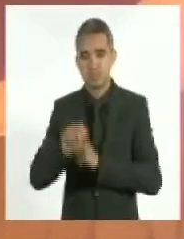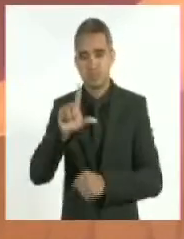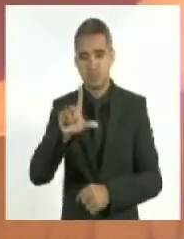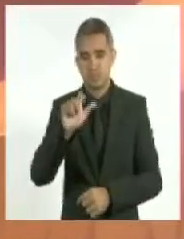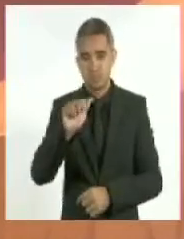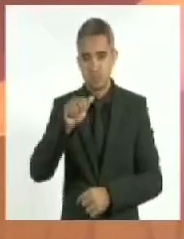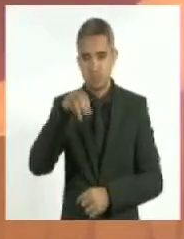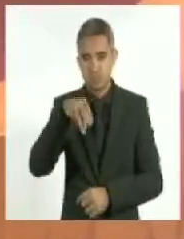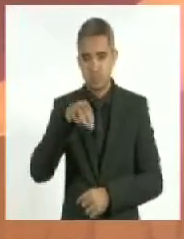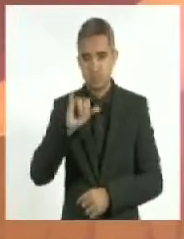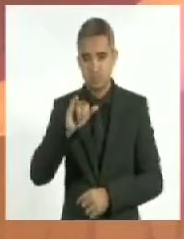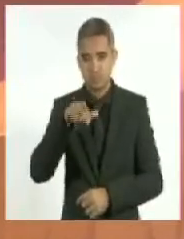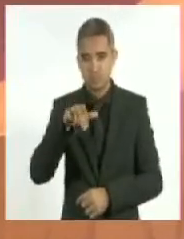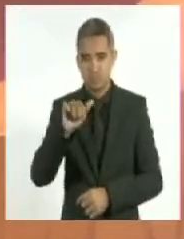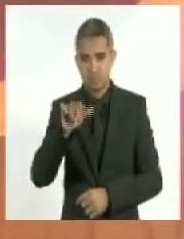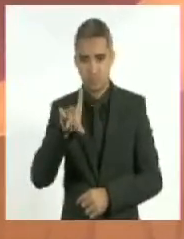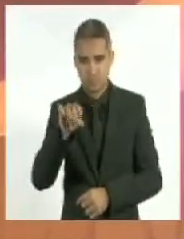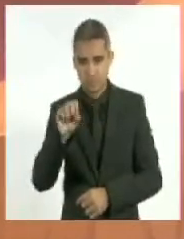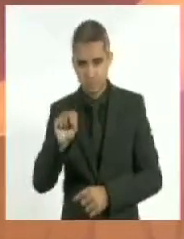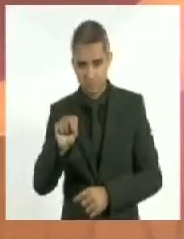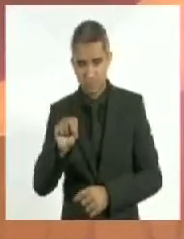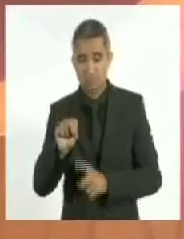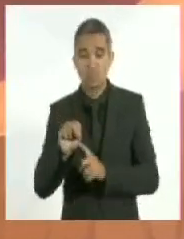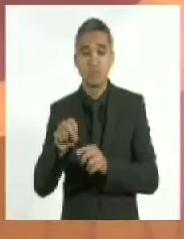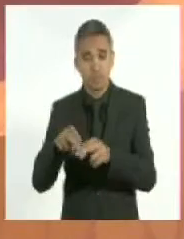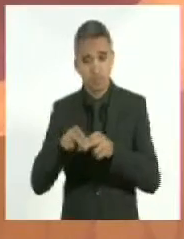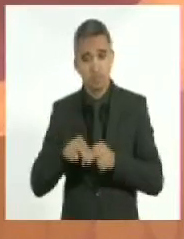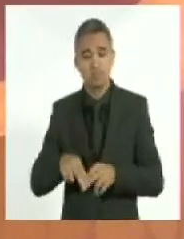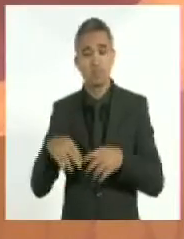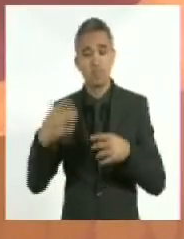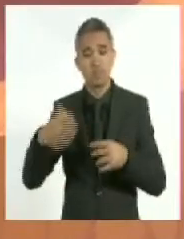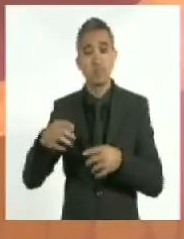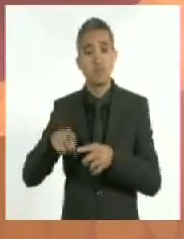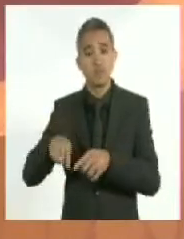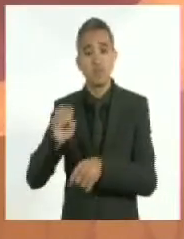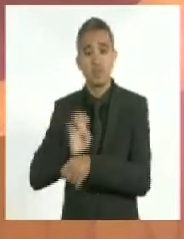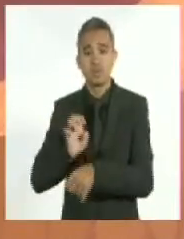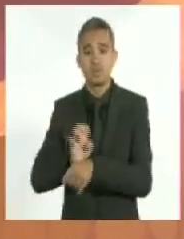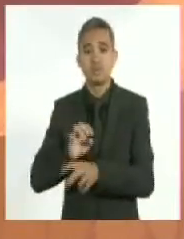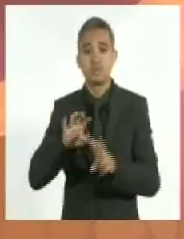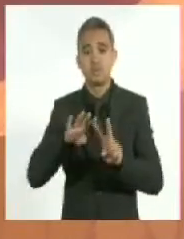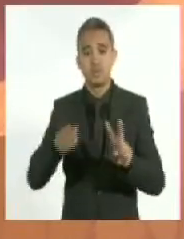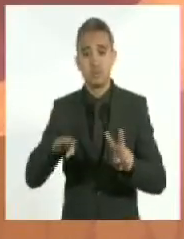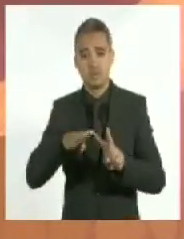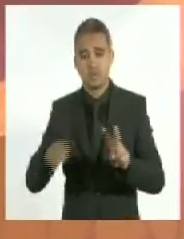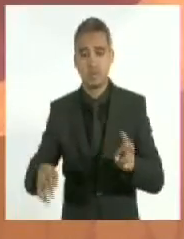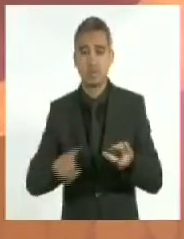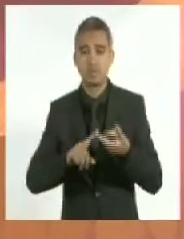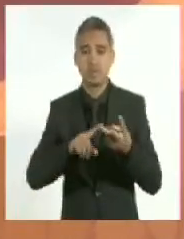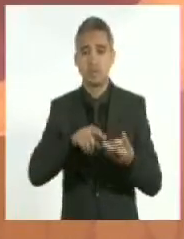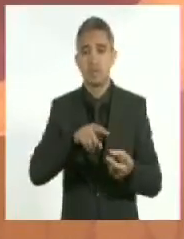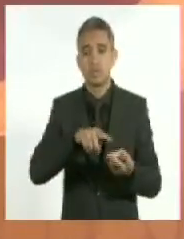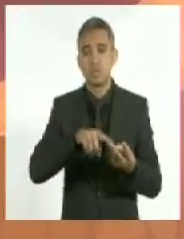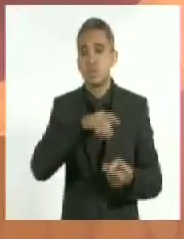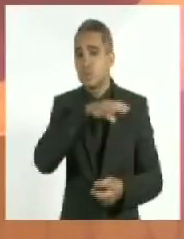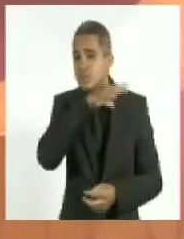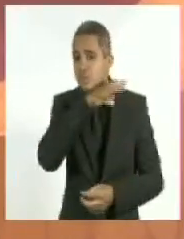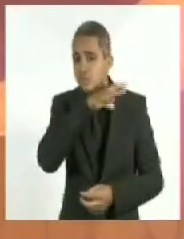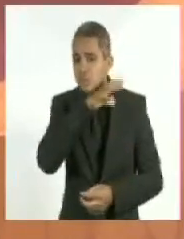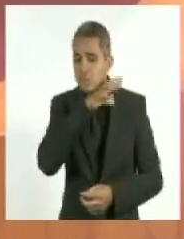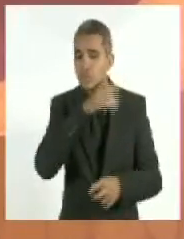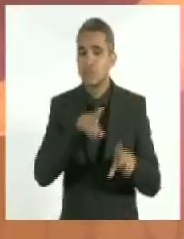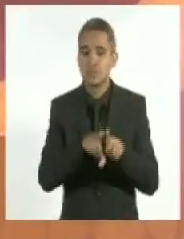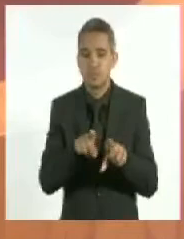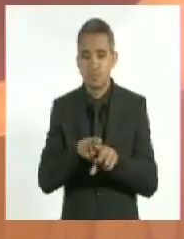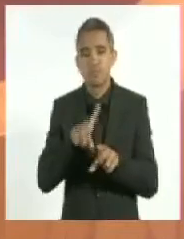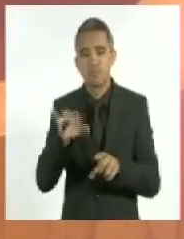indicativo para essas grandes empreendimentos que existem no nosso Estado, como a Vale do Rio Doce, a Alumar, que também será taxada,